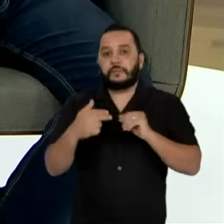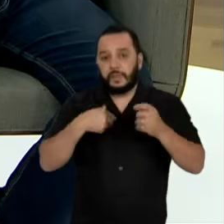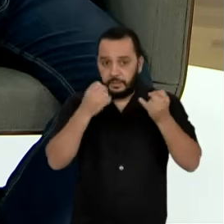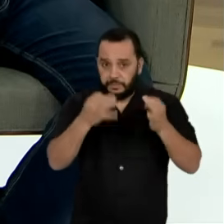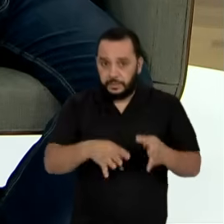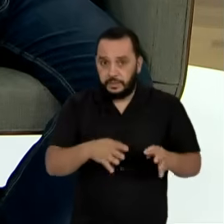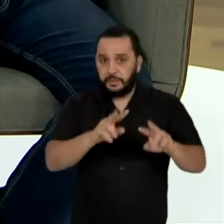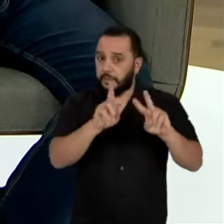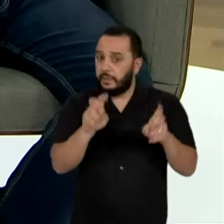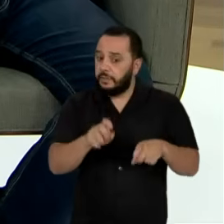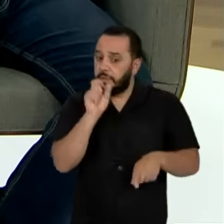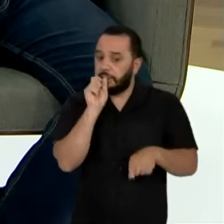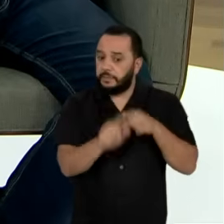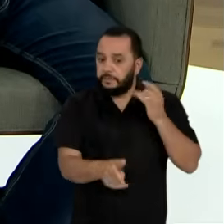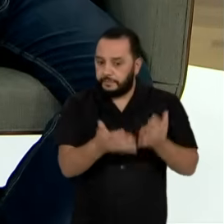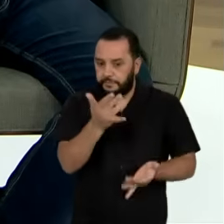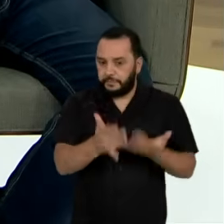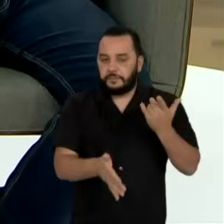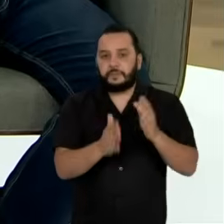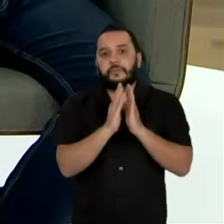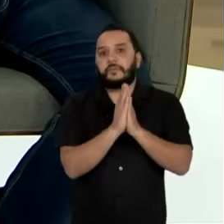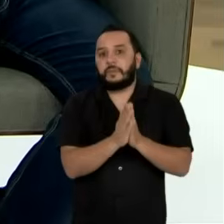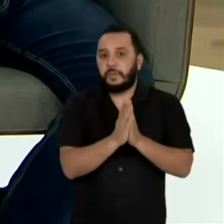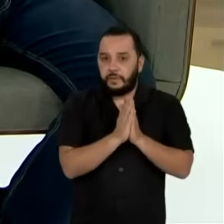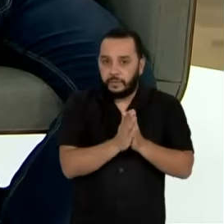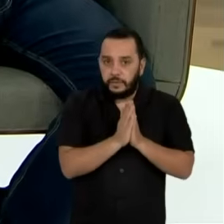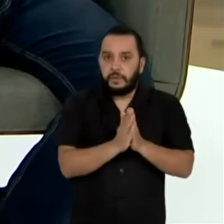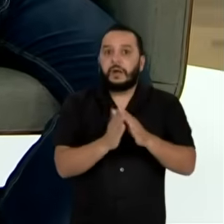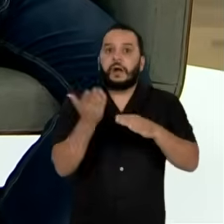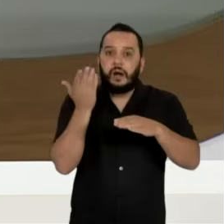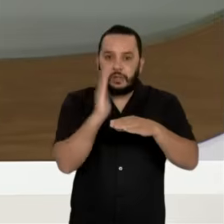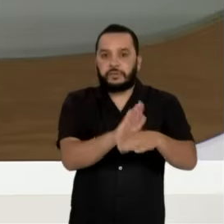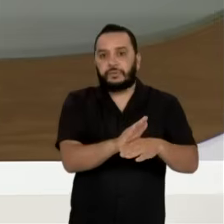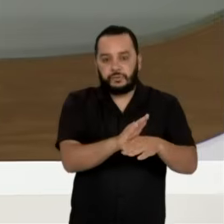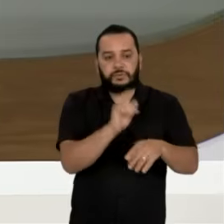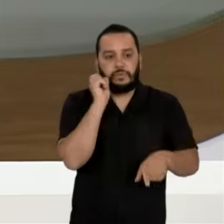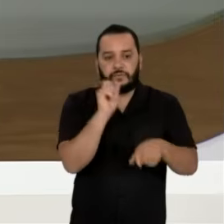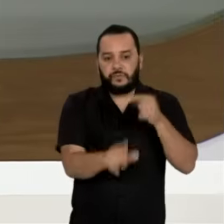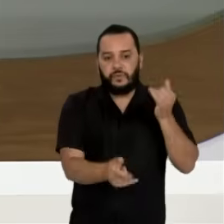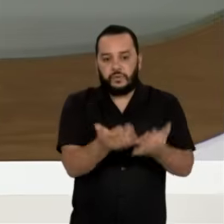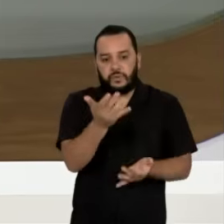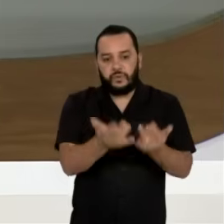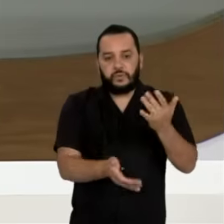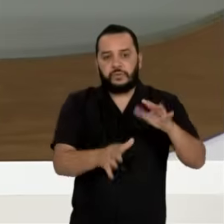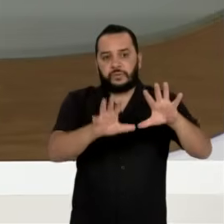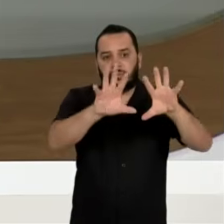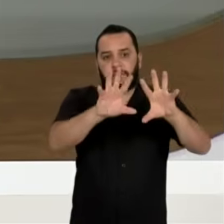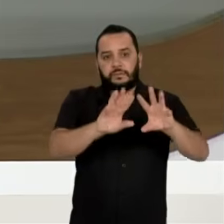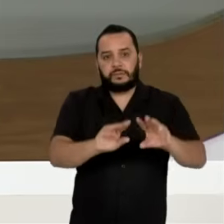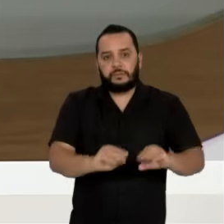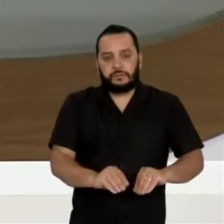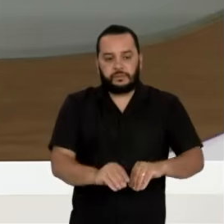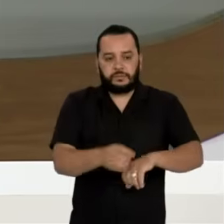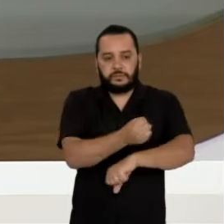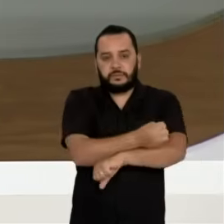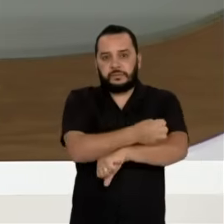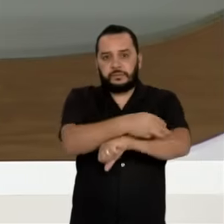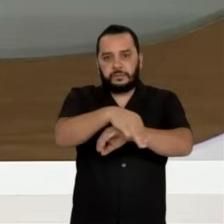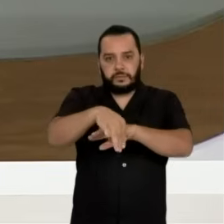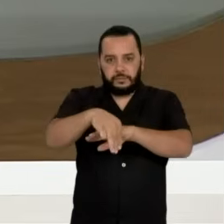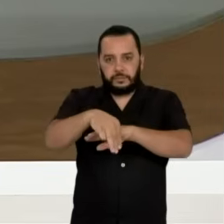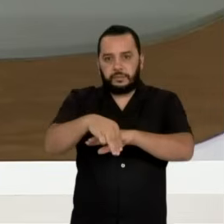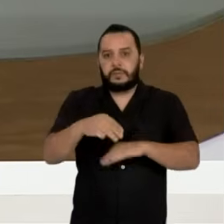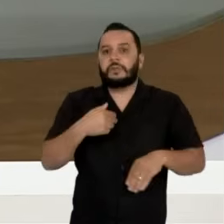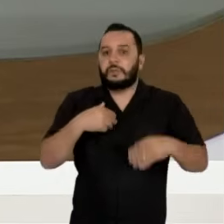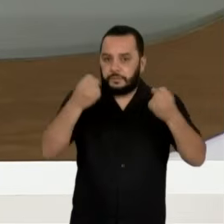pede ajuda, para que mande ajuda do Estado para lá, para combater o incêndio em Alter do Chão. Ele cita a